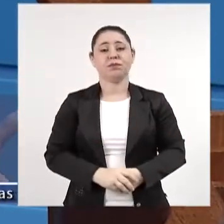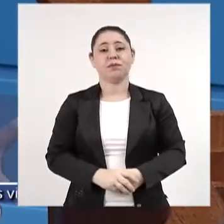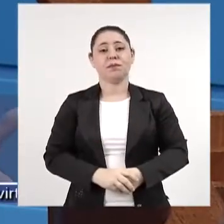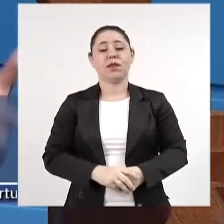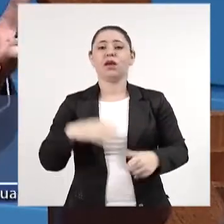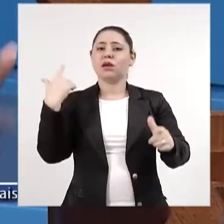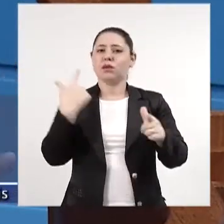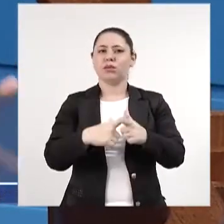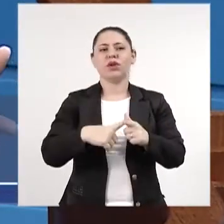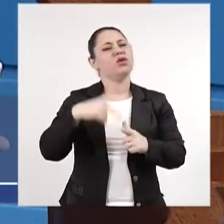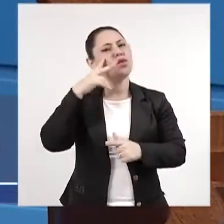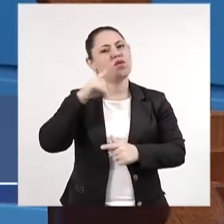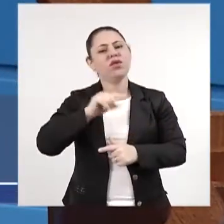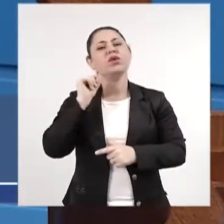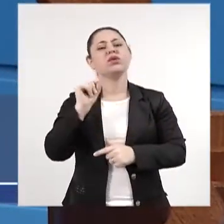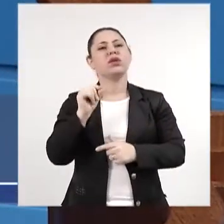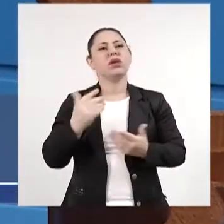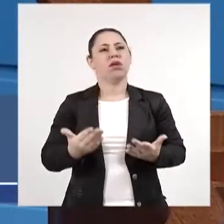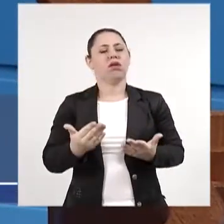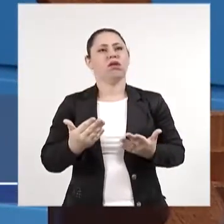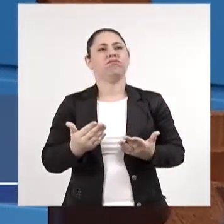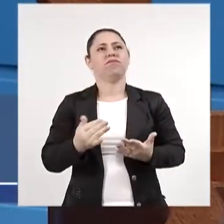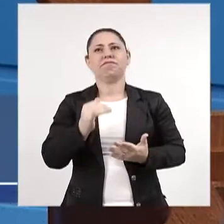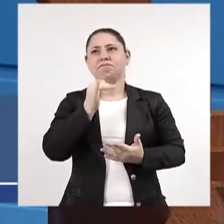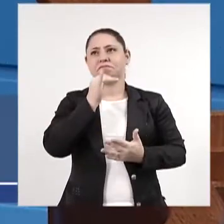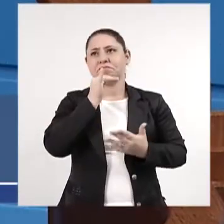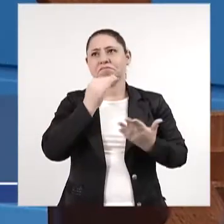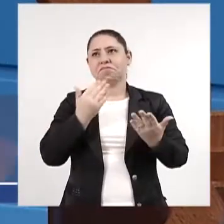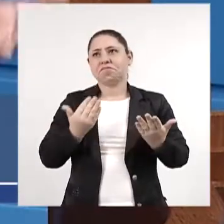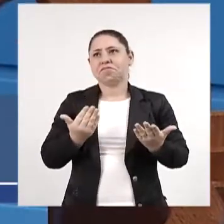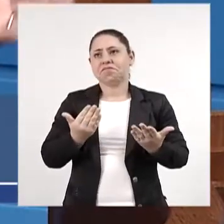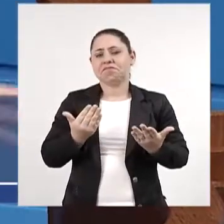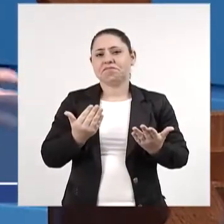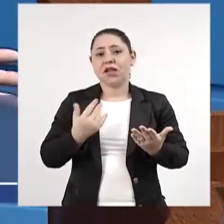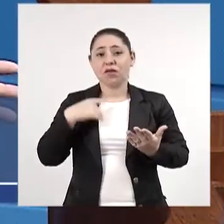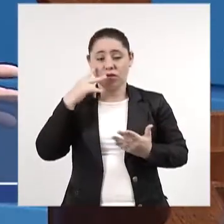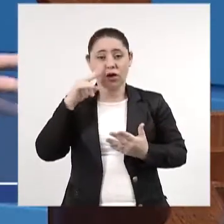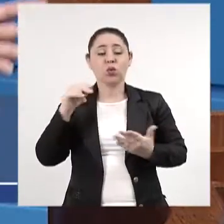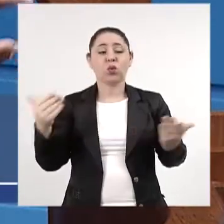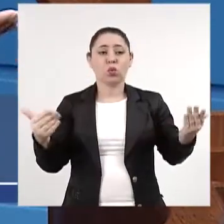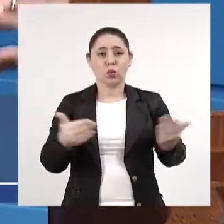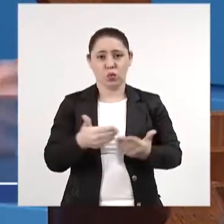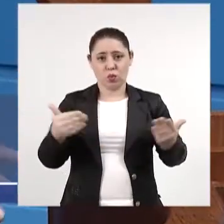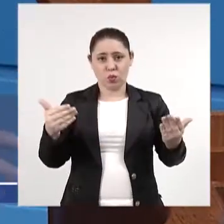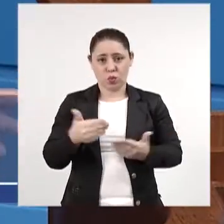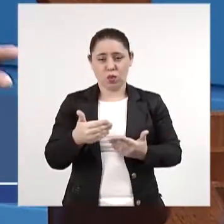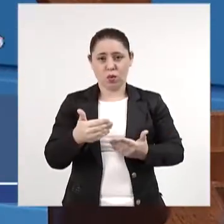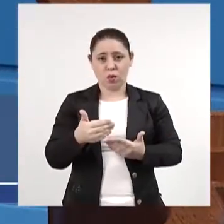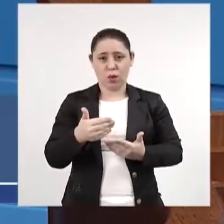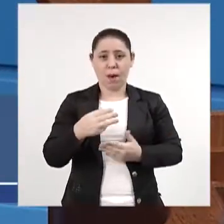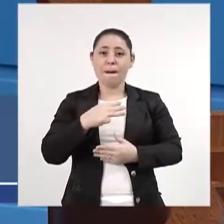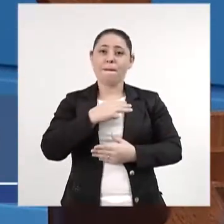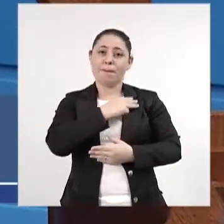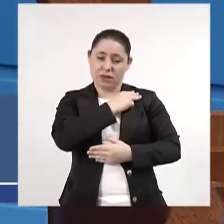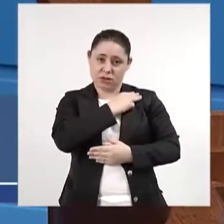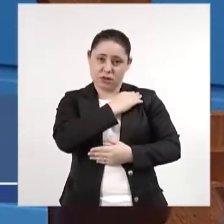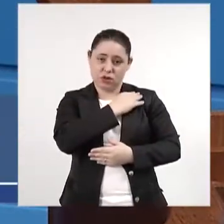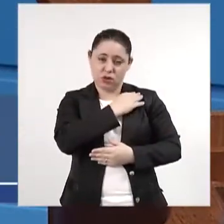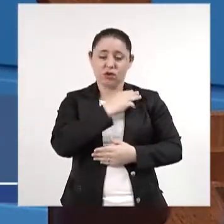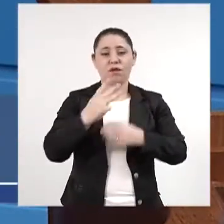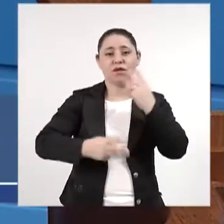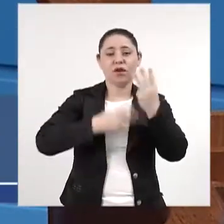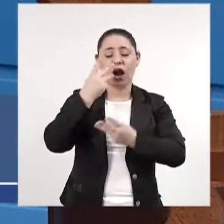claro, porque você não vê. Você não vê. Nós acabamos de ver o ministro Paulo Guedes falando da